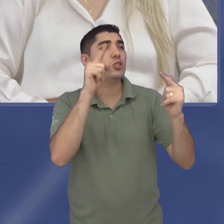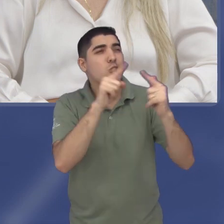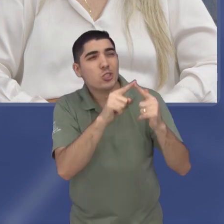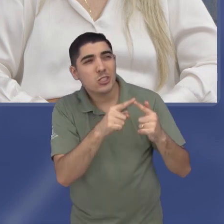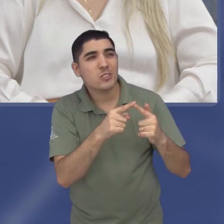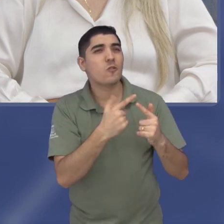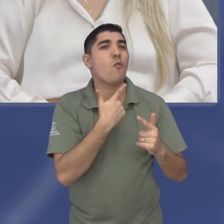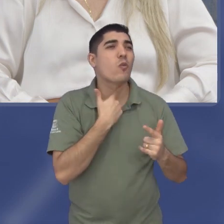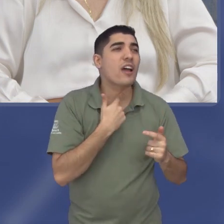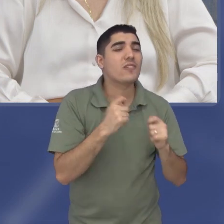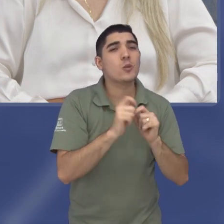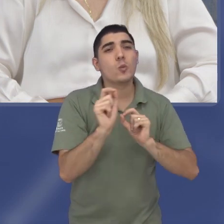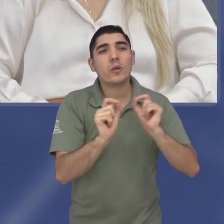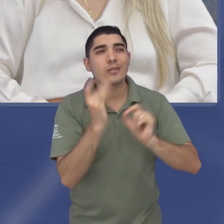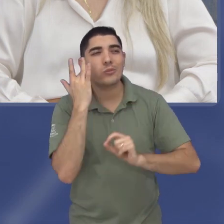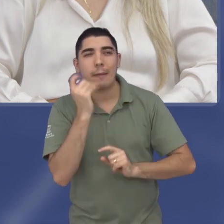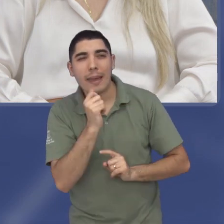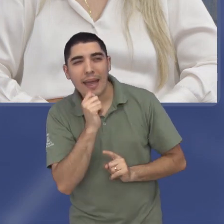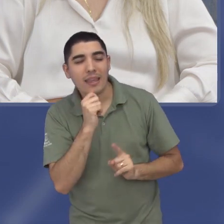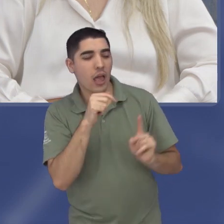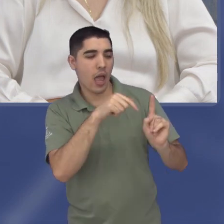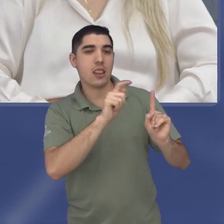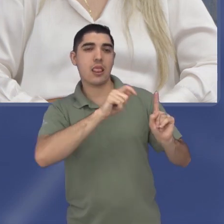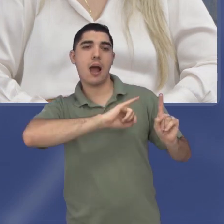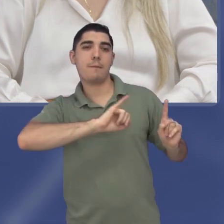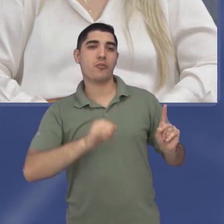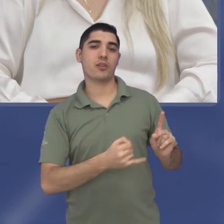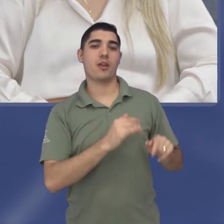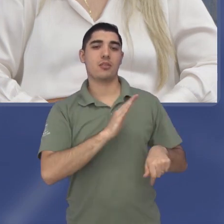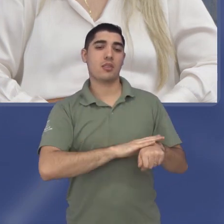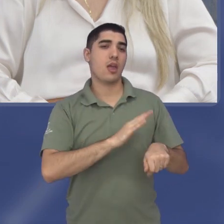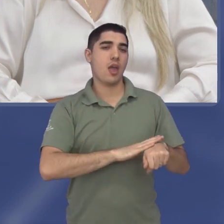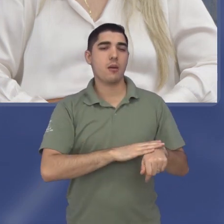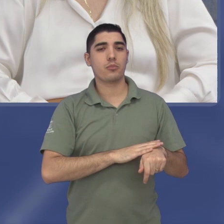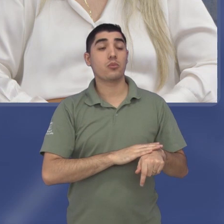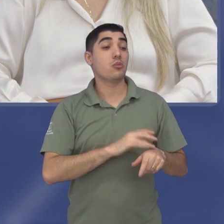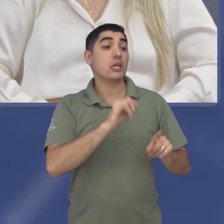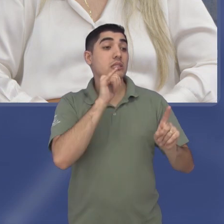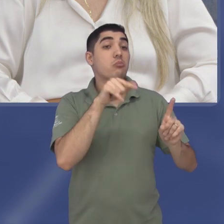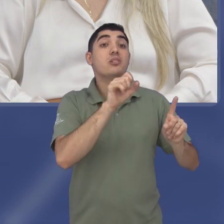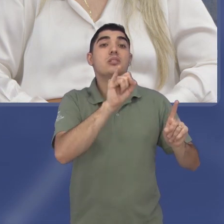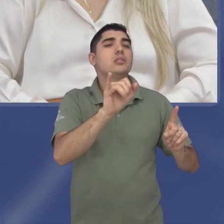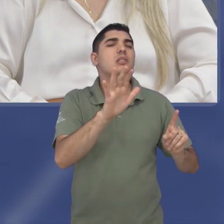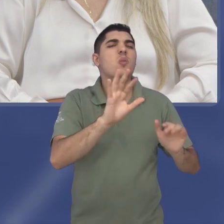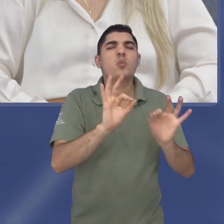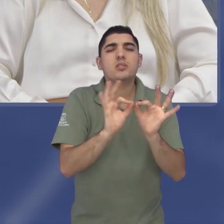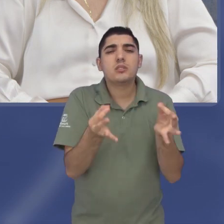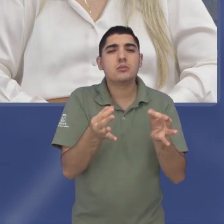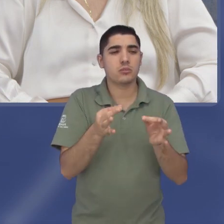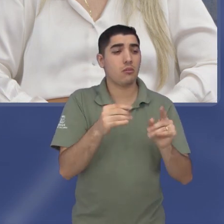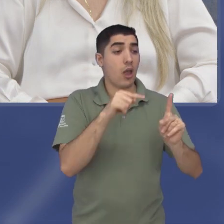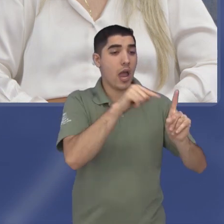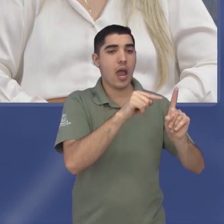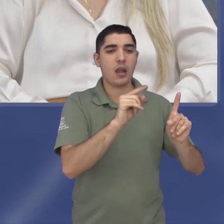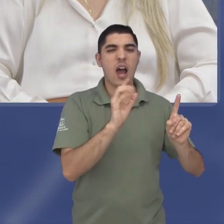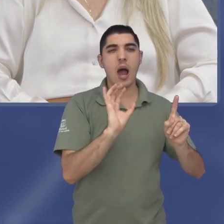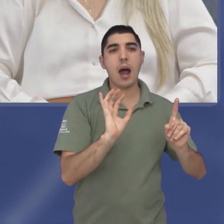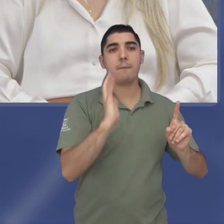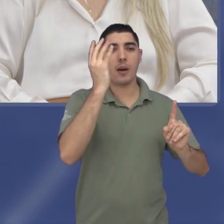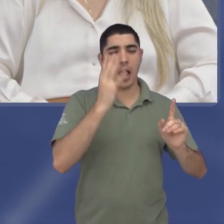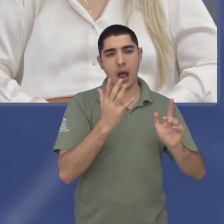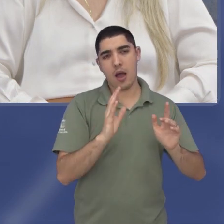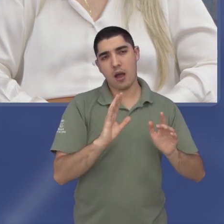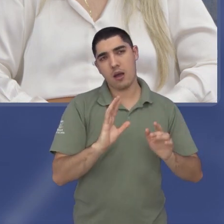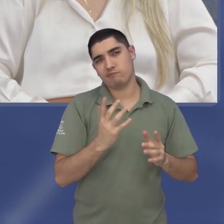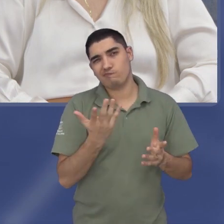como rotina um período livre, uma área verde na sua semana, eu acho bastante importante, né? Se a